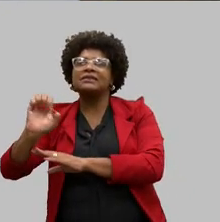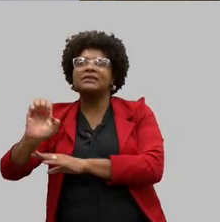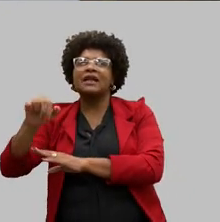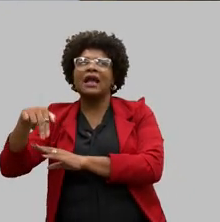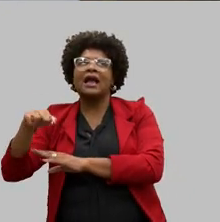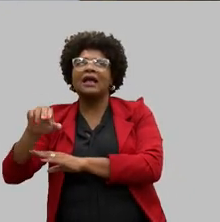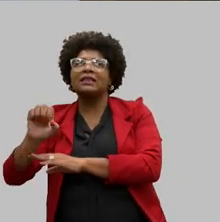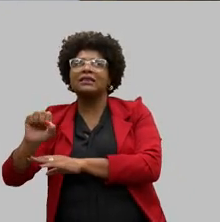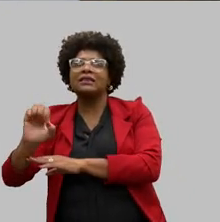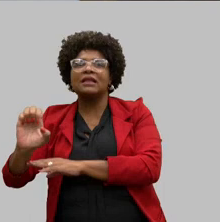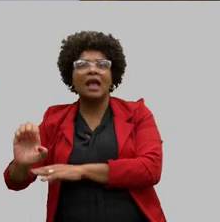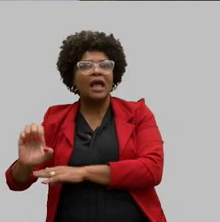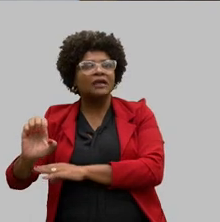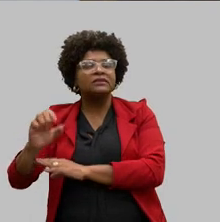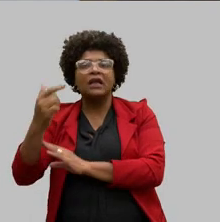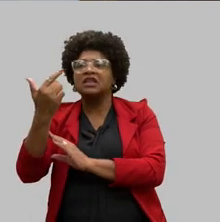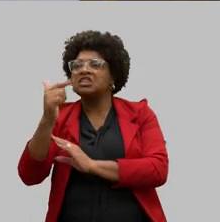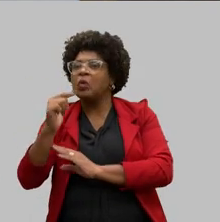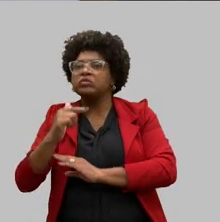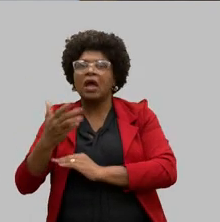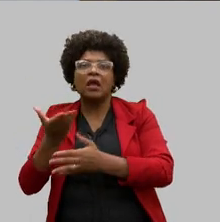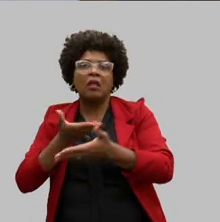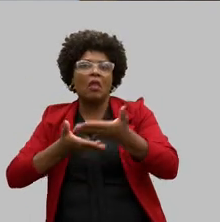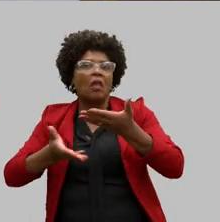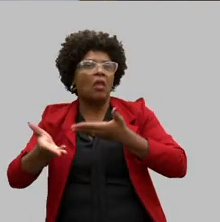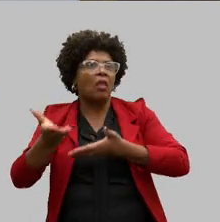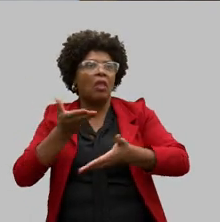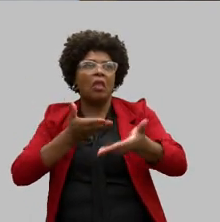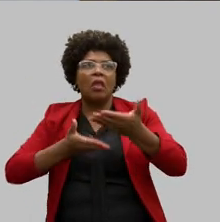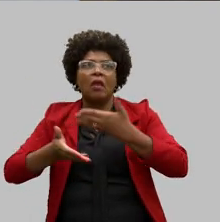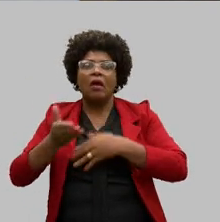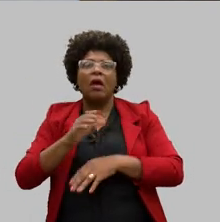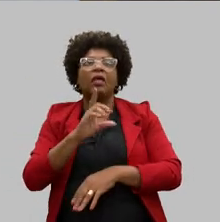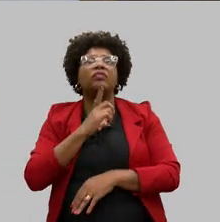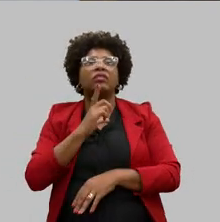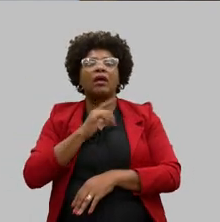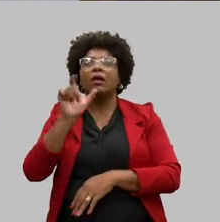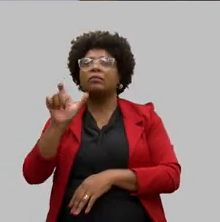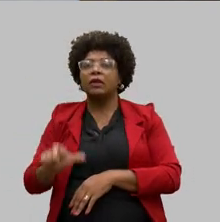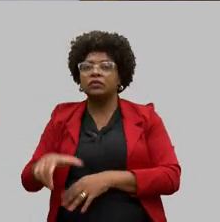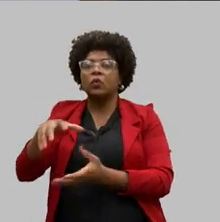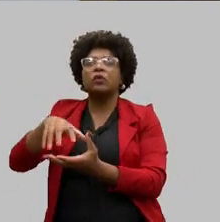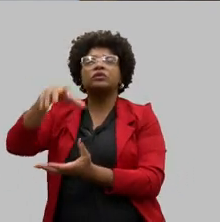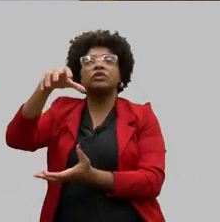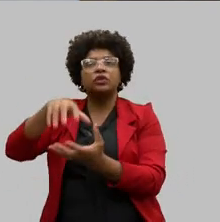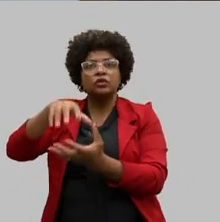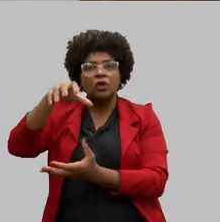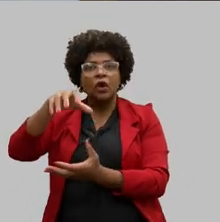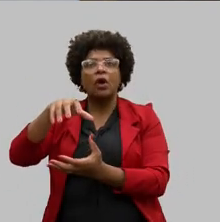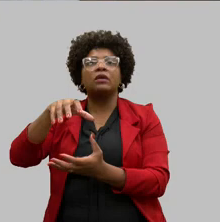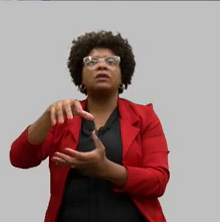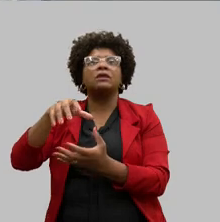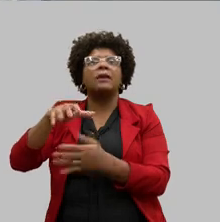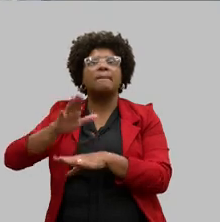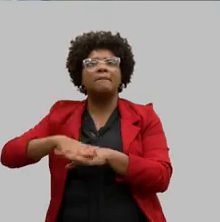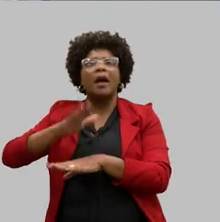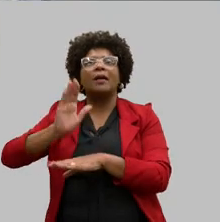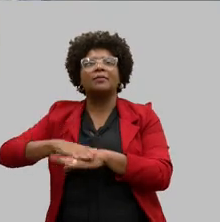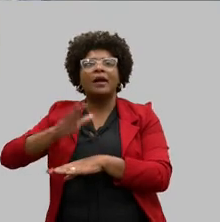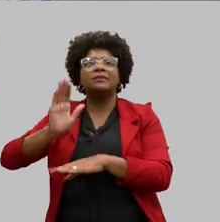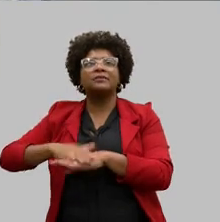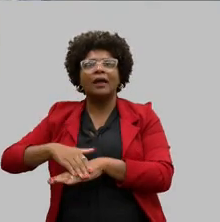essa interlocução tem que acontecer nós temos idosos em situação de rua cada vez mais presente